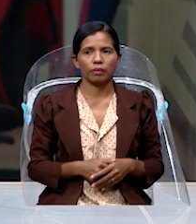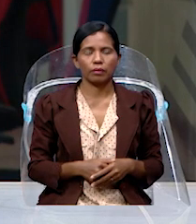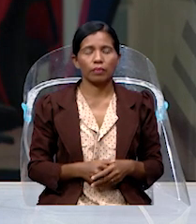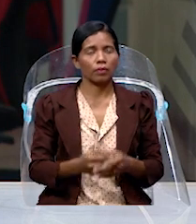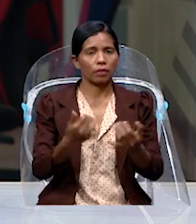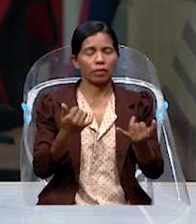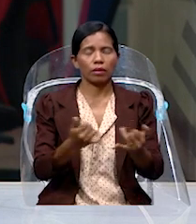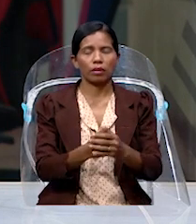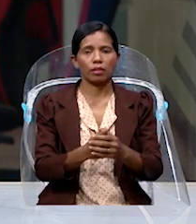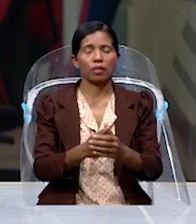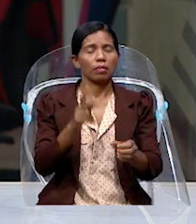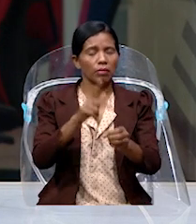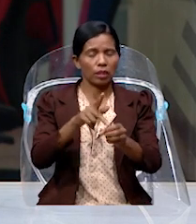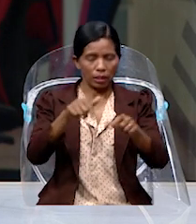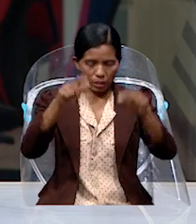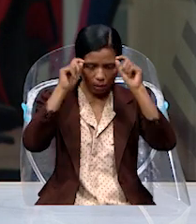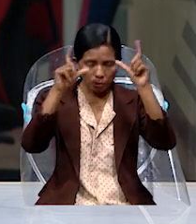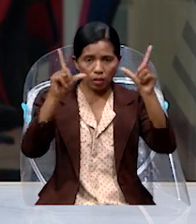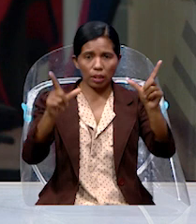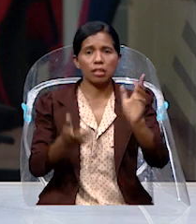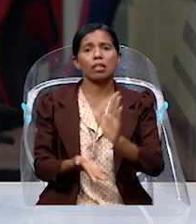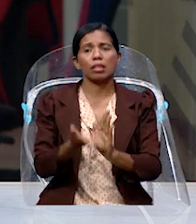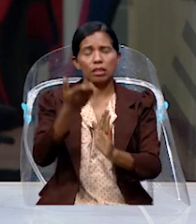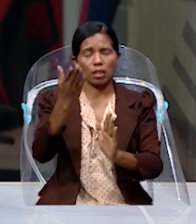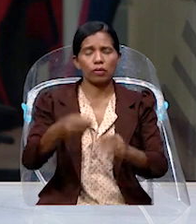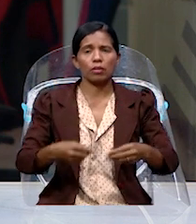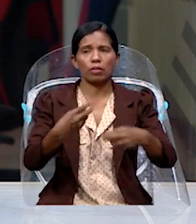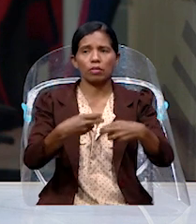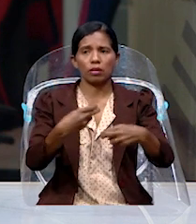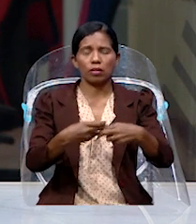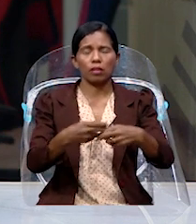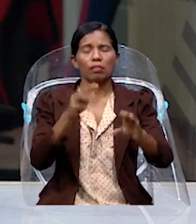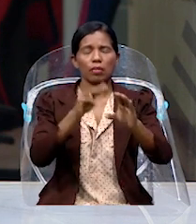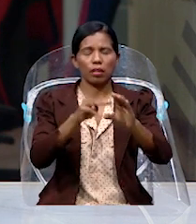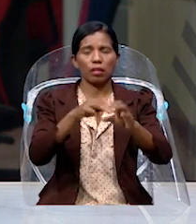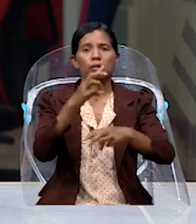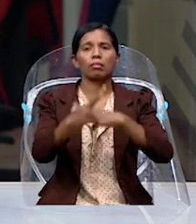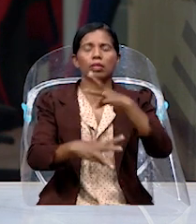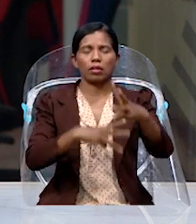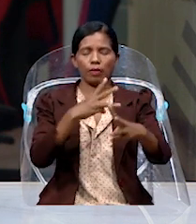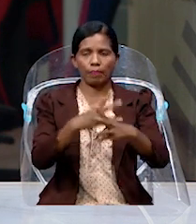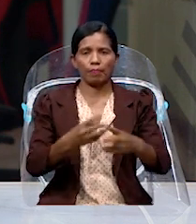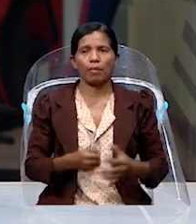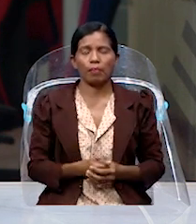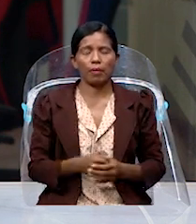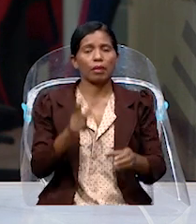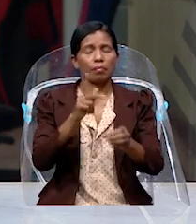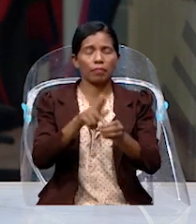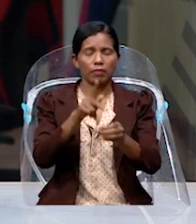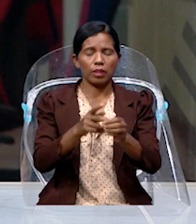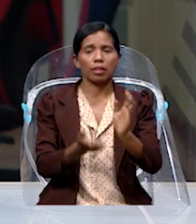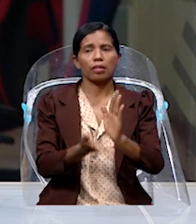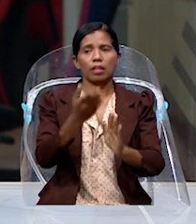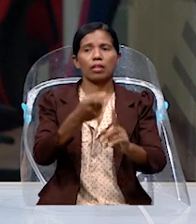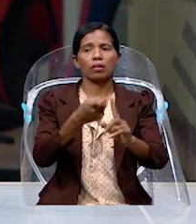Dedaune combustível e Timor-Leste folin sae, impacto husi folin mercado mundial. Além de folin combustível sae, impacto